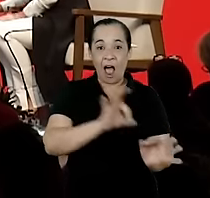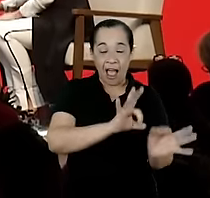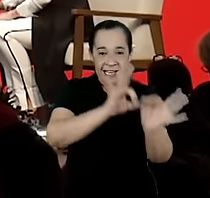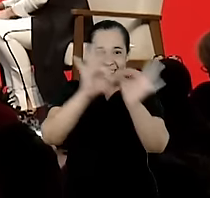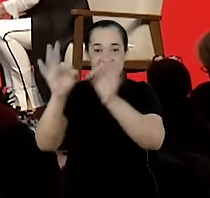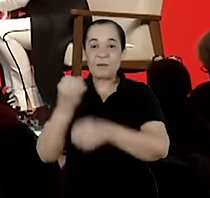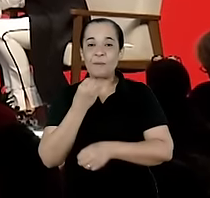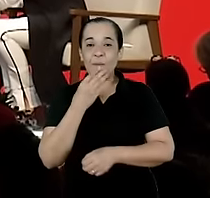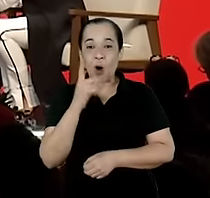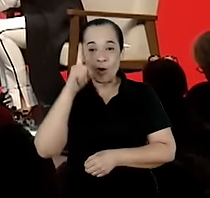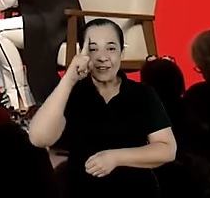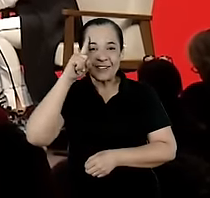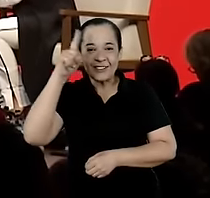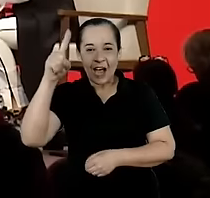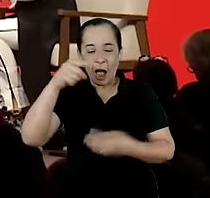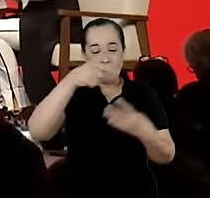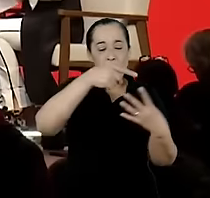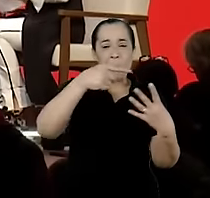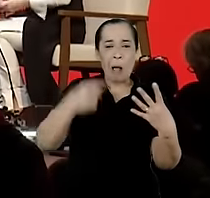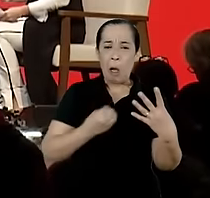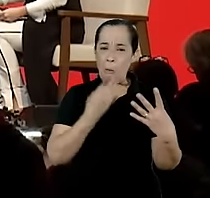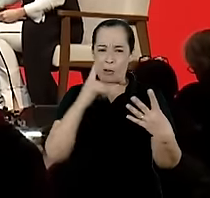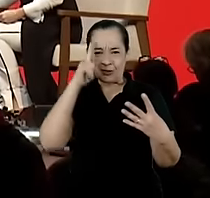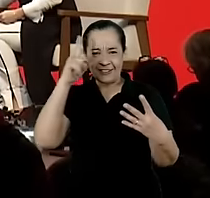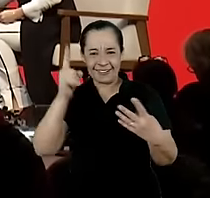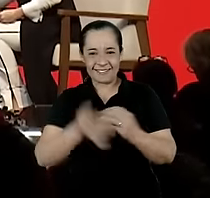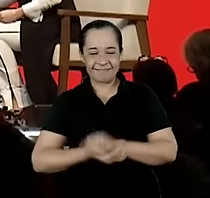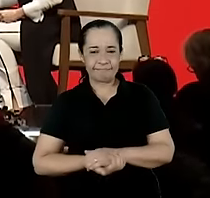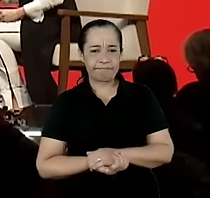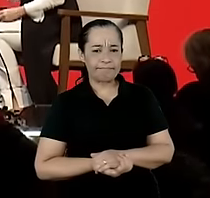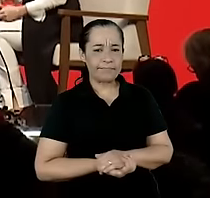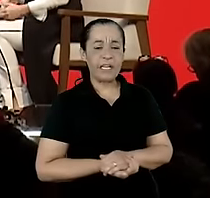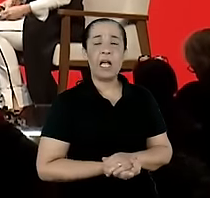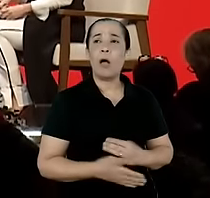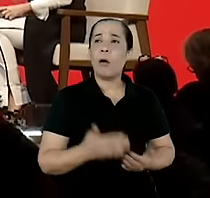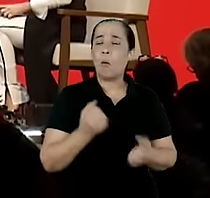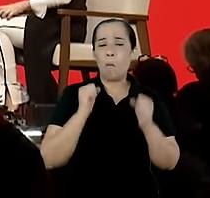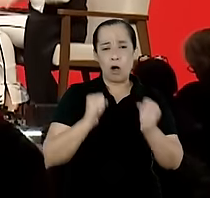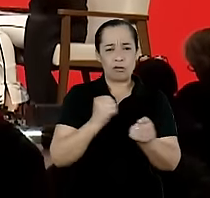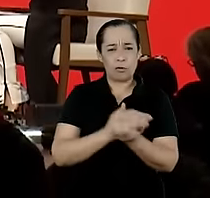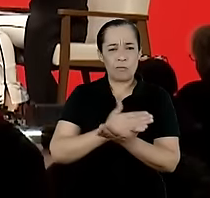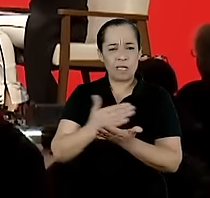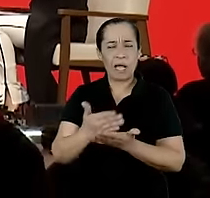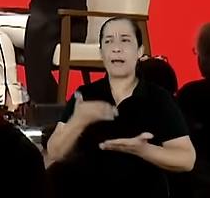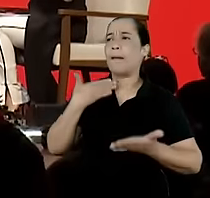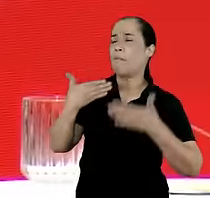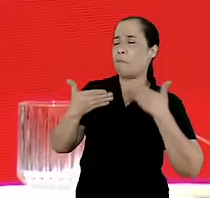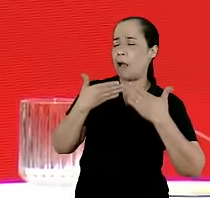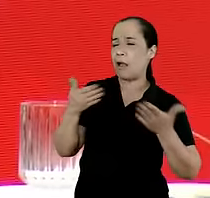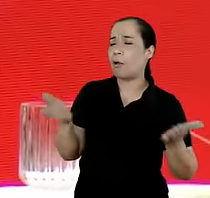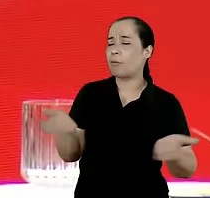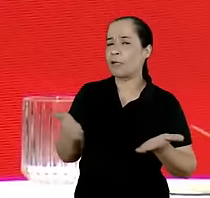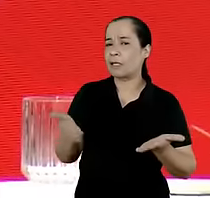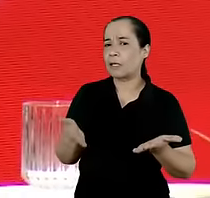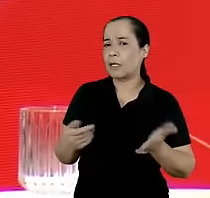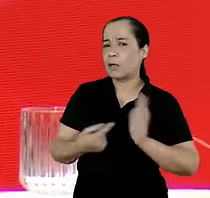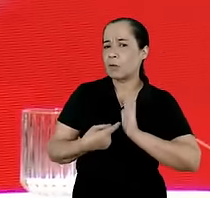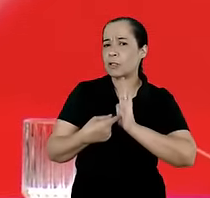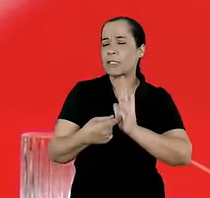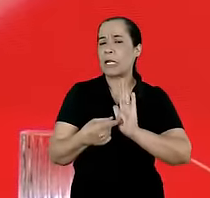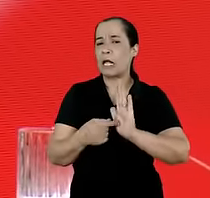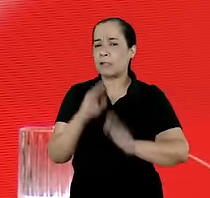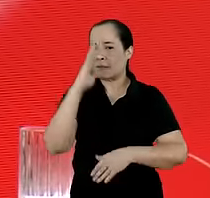Marcos bom dia mizu acho que a gente pode começar né mizu com com bate-papo aqui explorando as